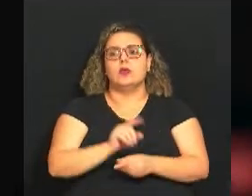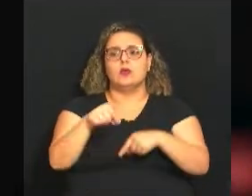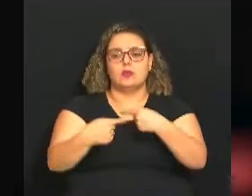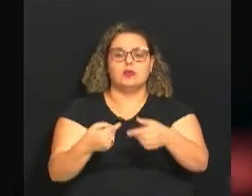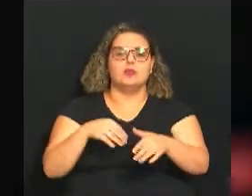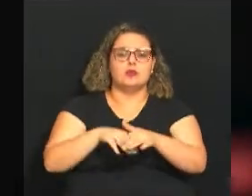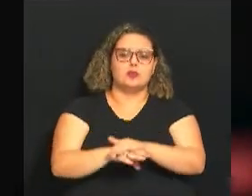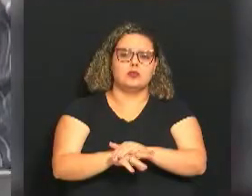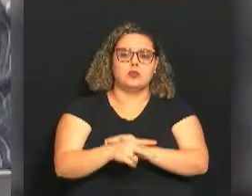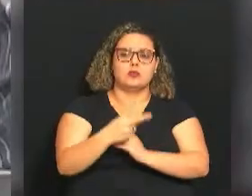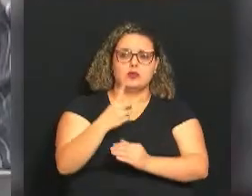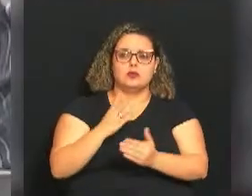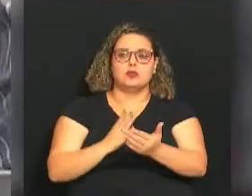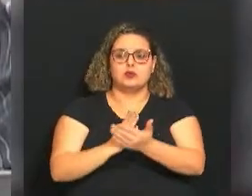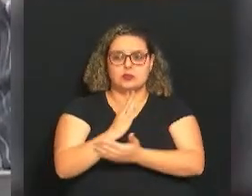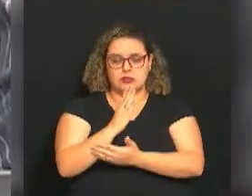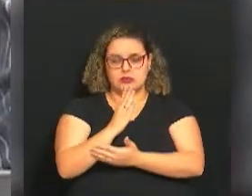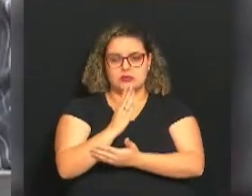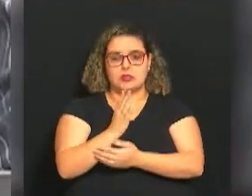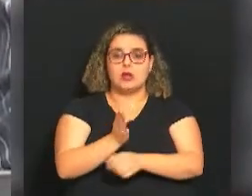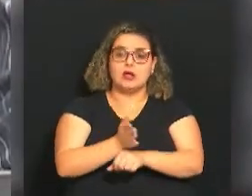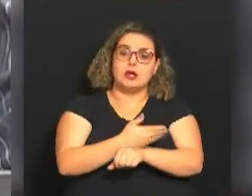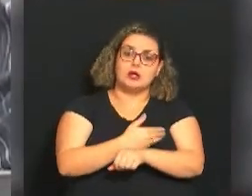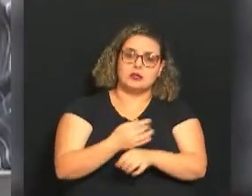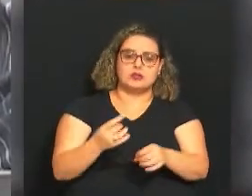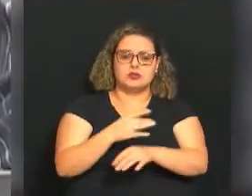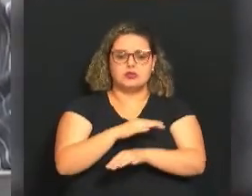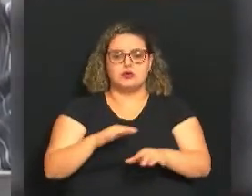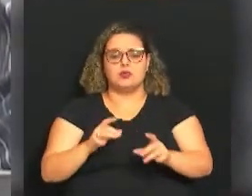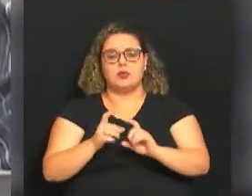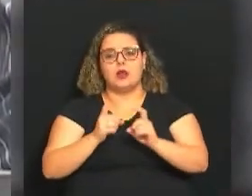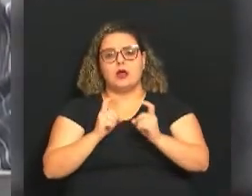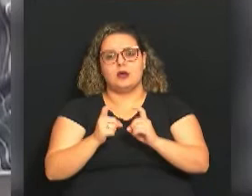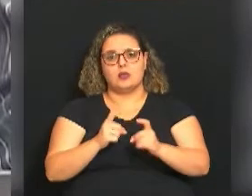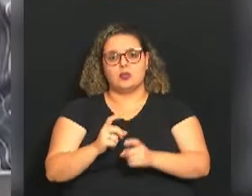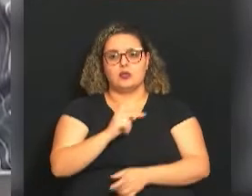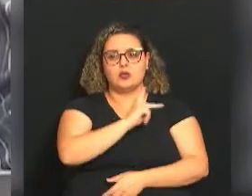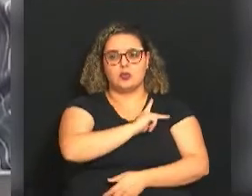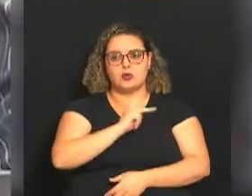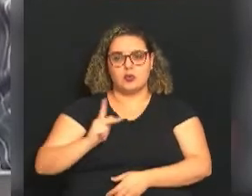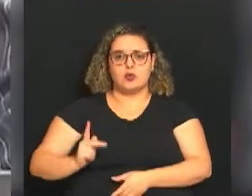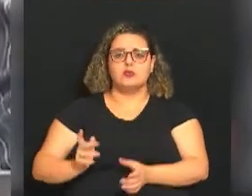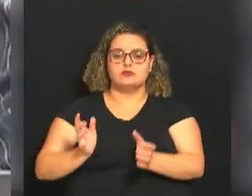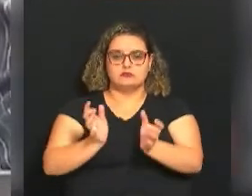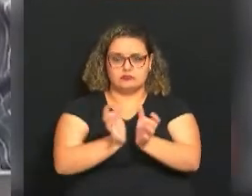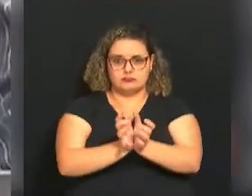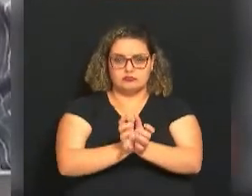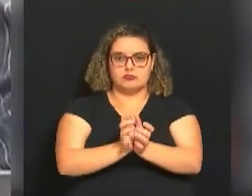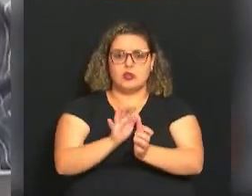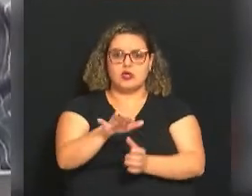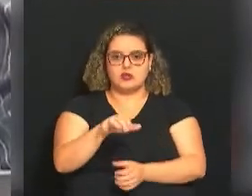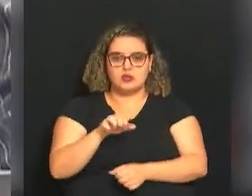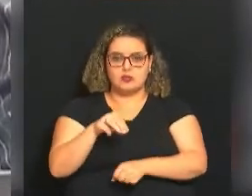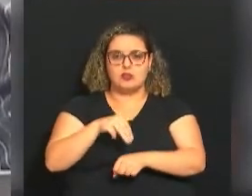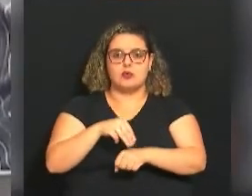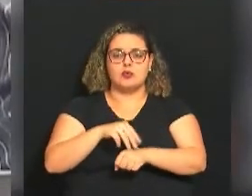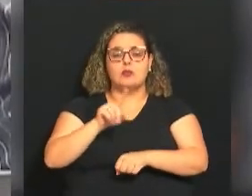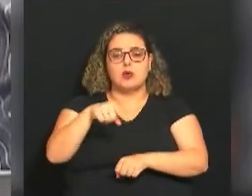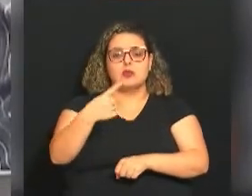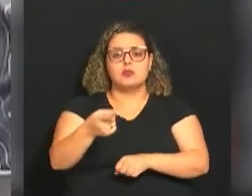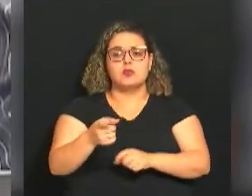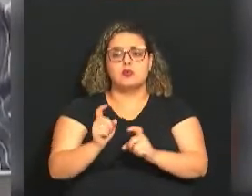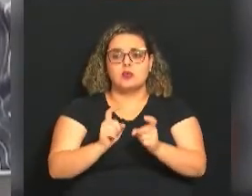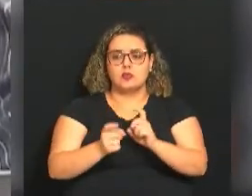2 aprovados. Antes de encerrar a reunião, o presidente da Constileg convidou os membros para o próximo encontro.